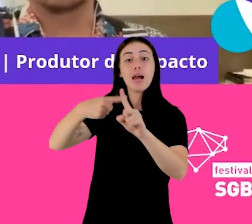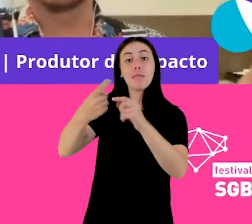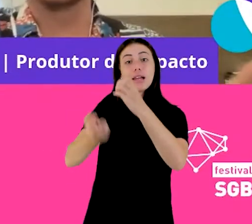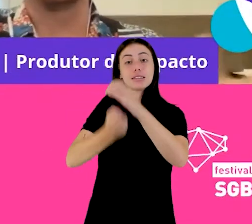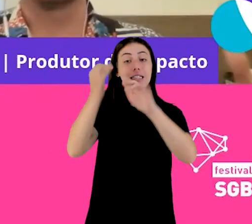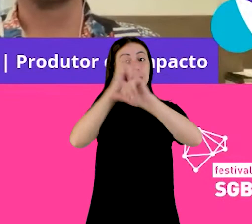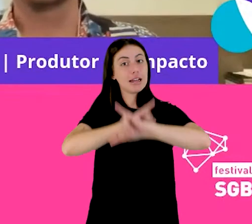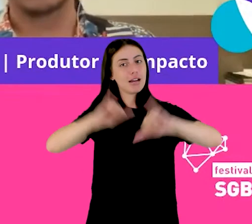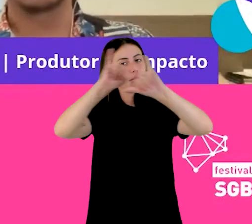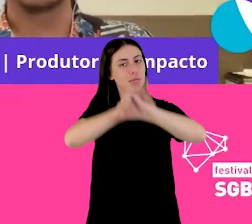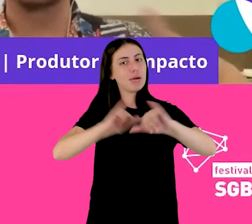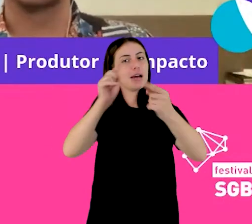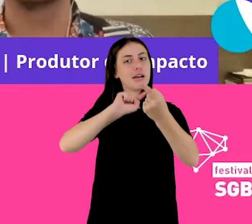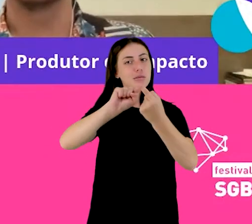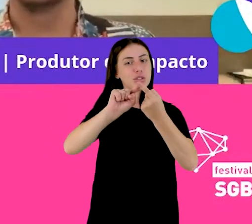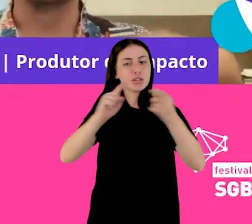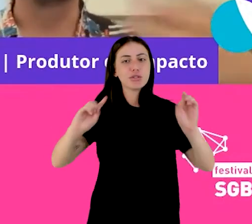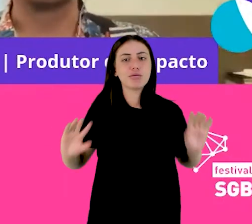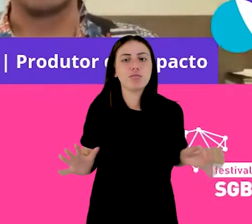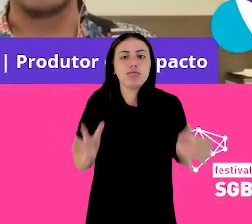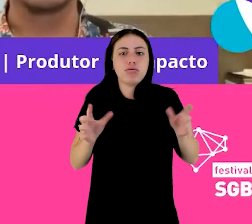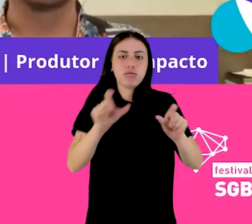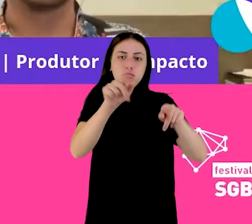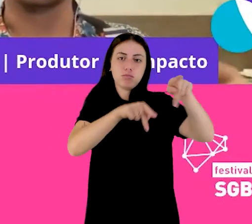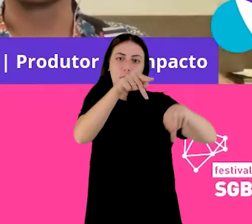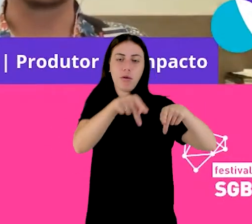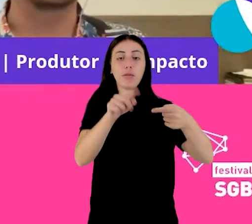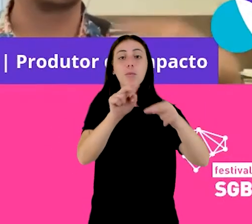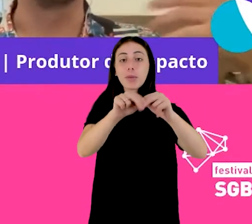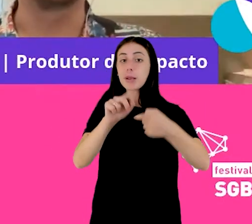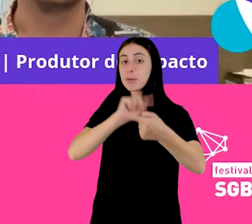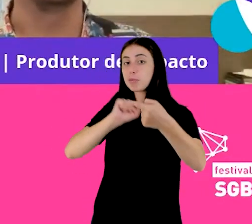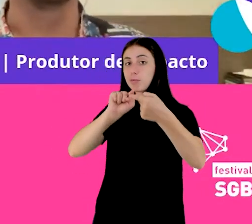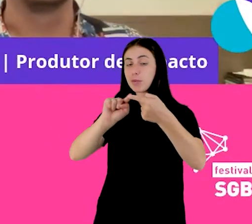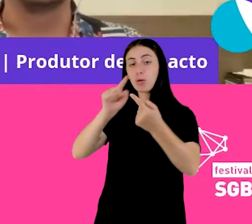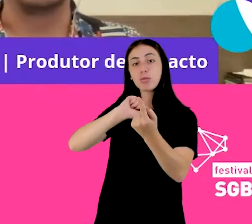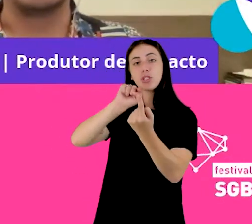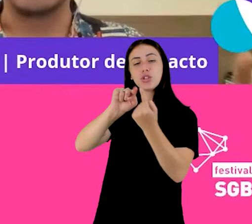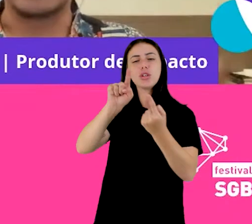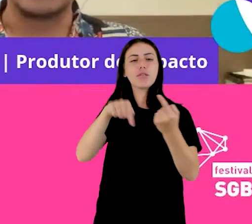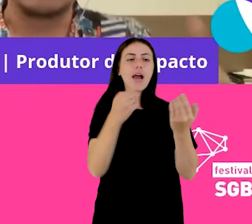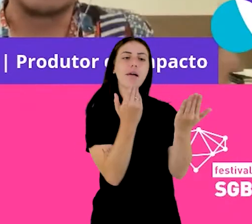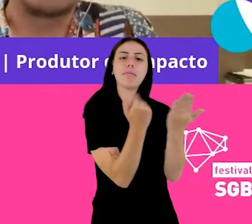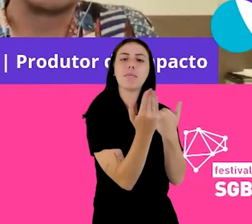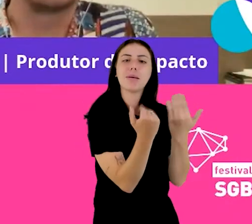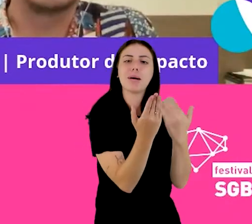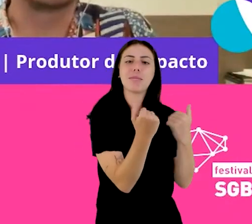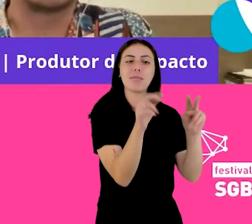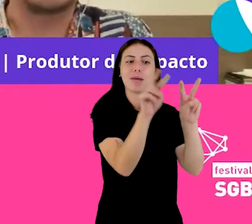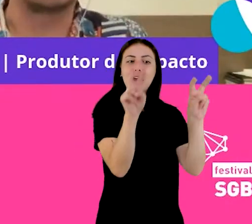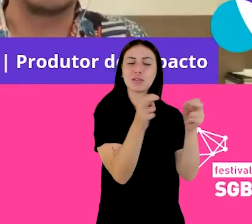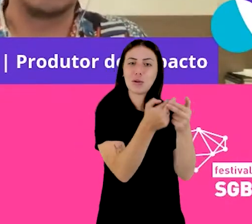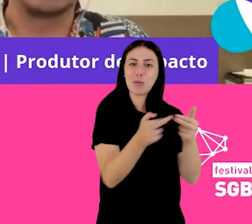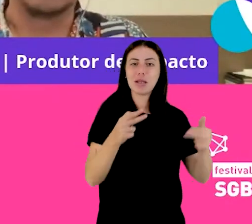esse diálogo respeitoso sobre a transgeneridade dentro das famílias, entre os responsáveis, os filhos, tentar dar um exemplo de